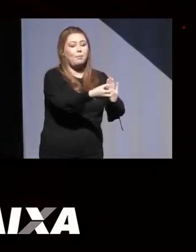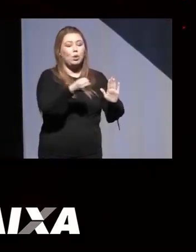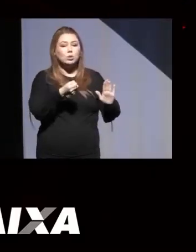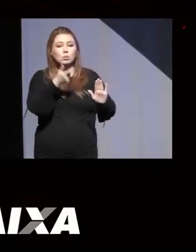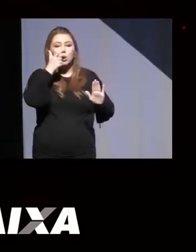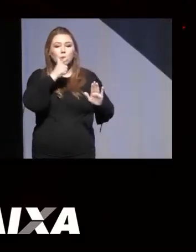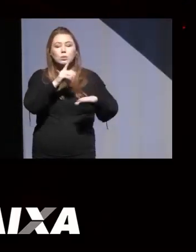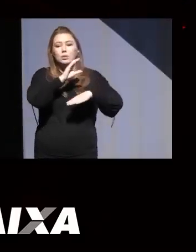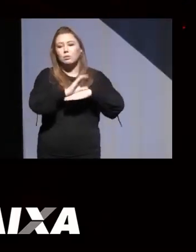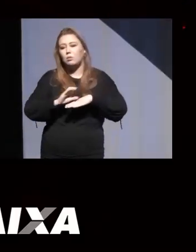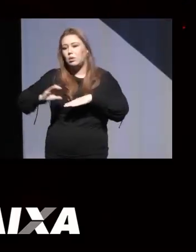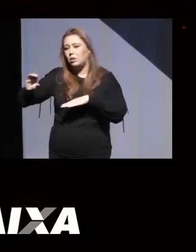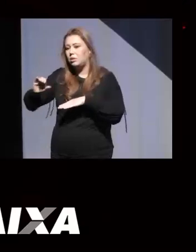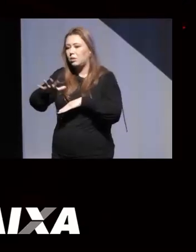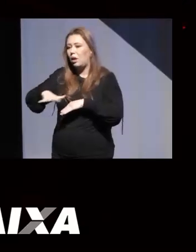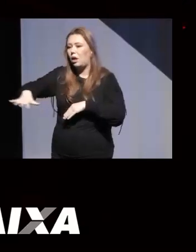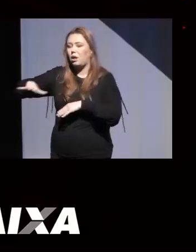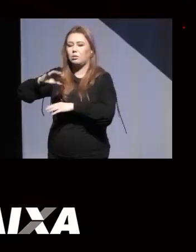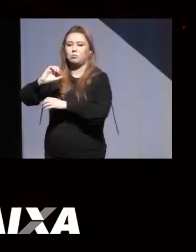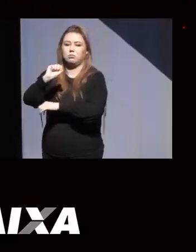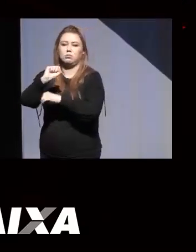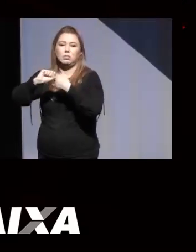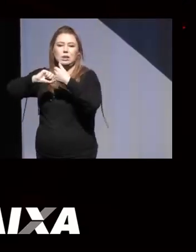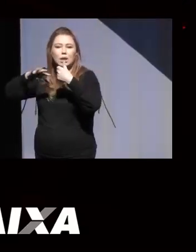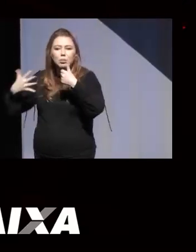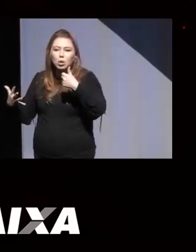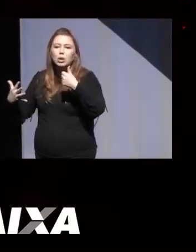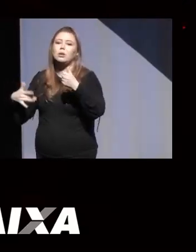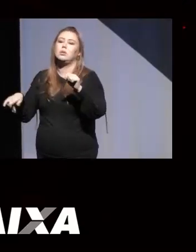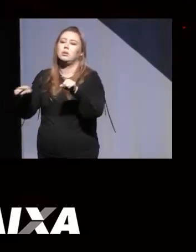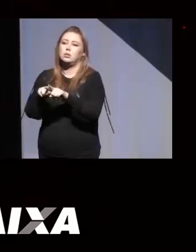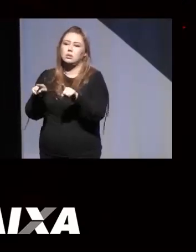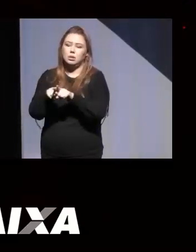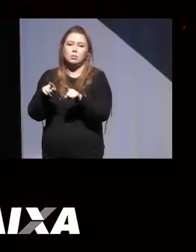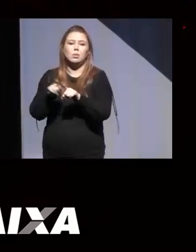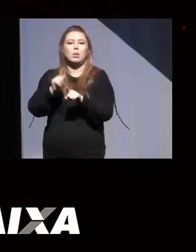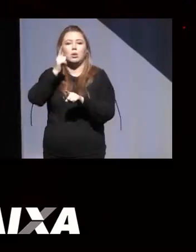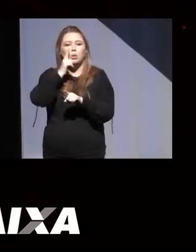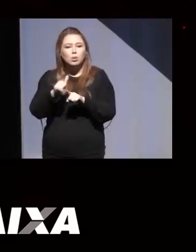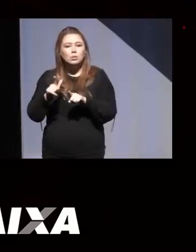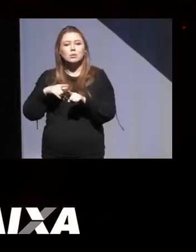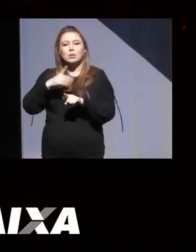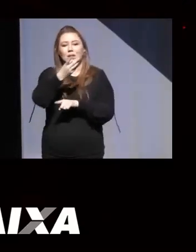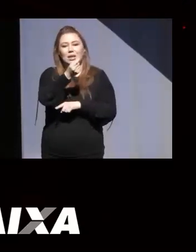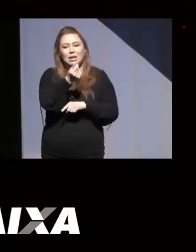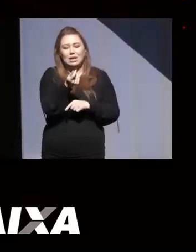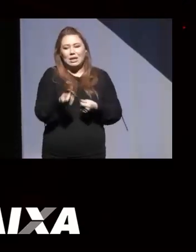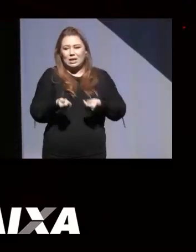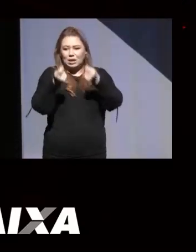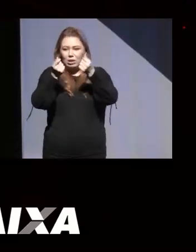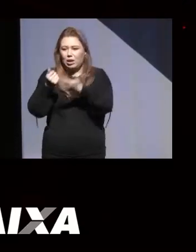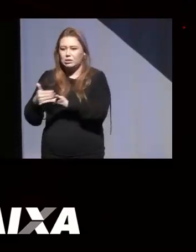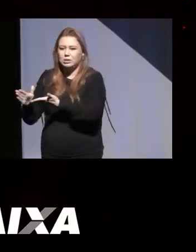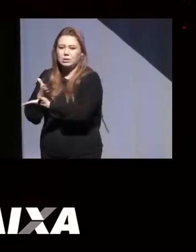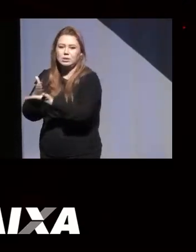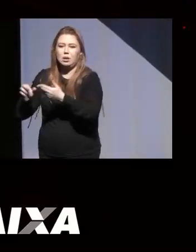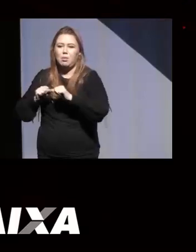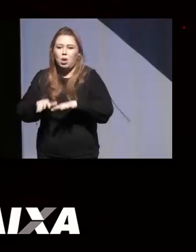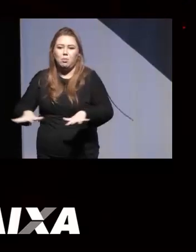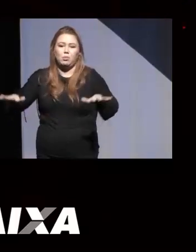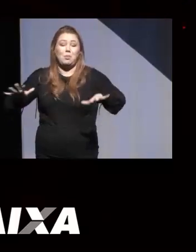as instituições democráticas e para realizar a redistribuição de riquezas. A minha